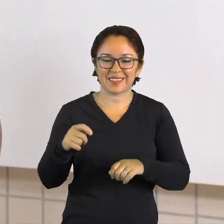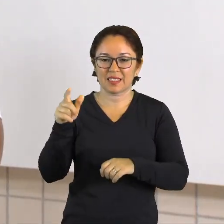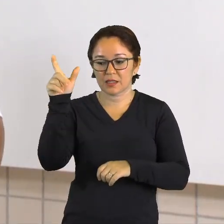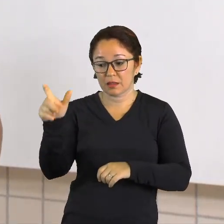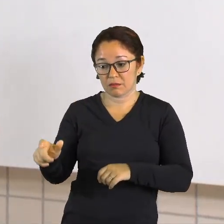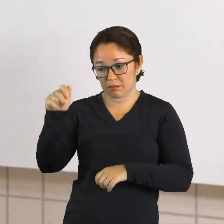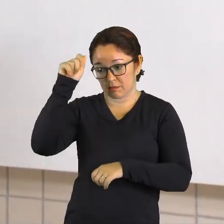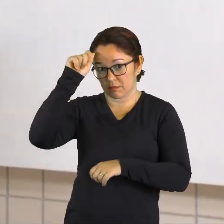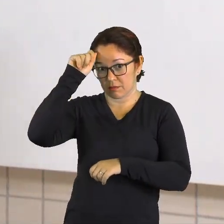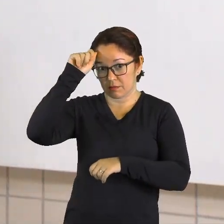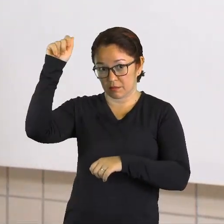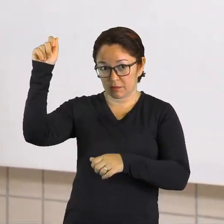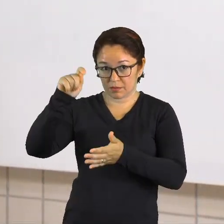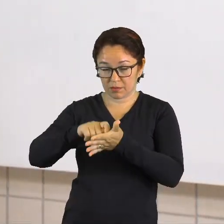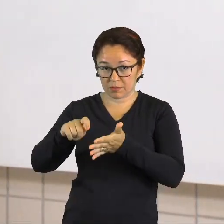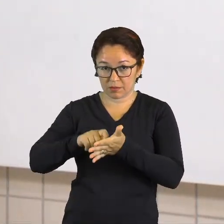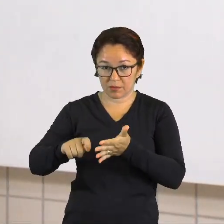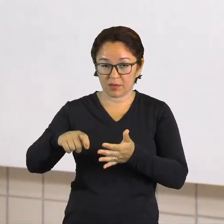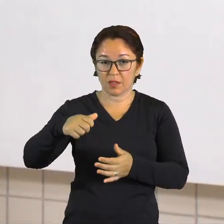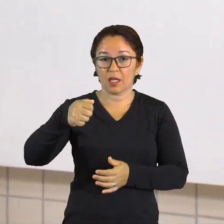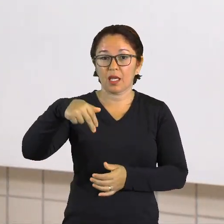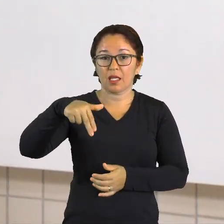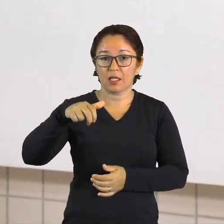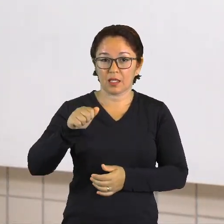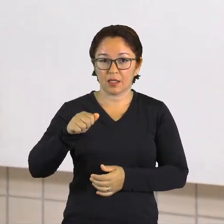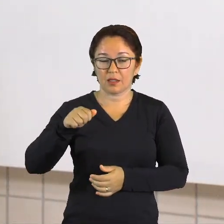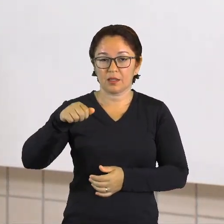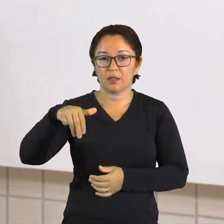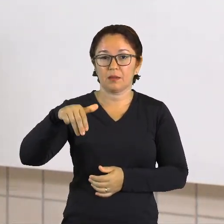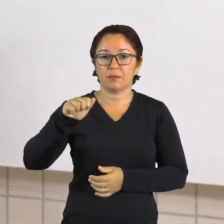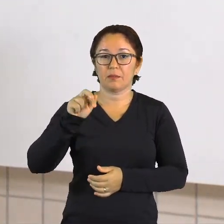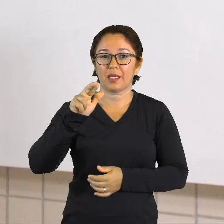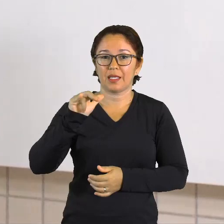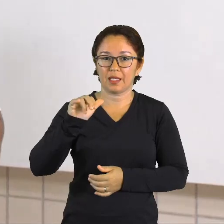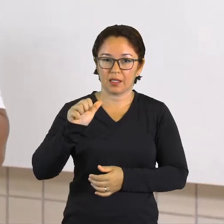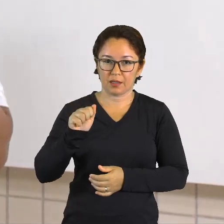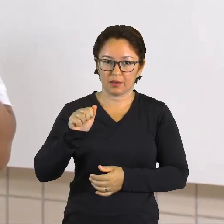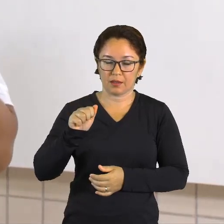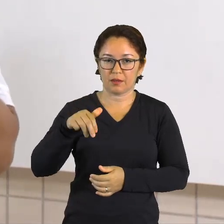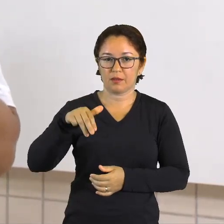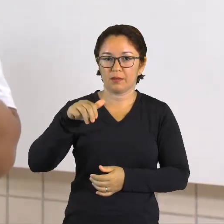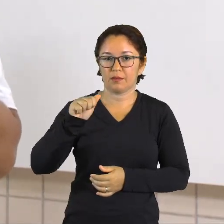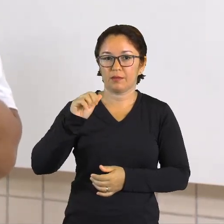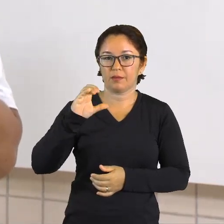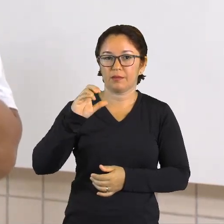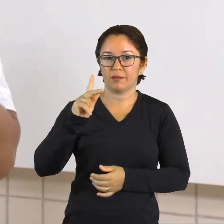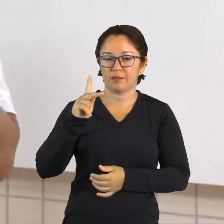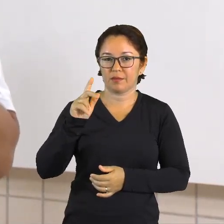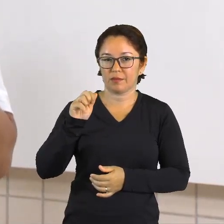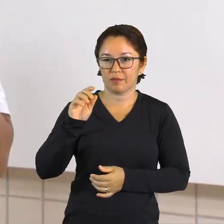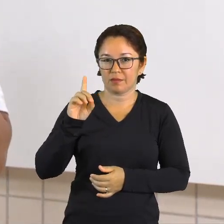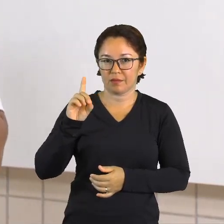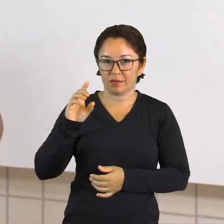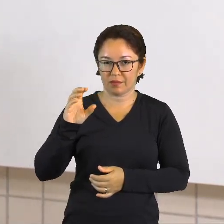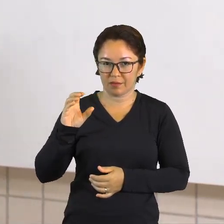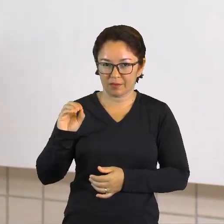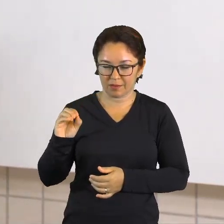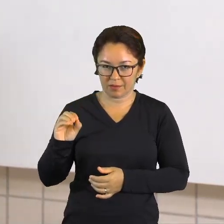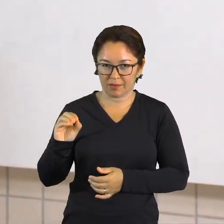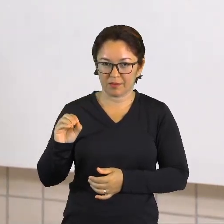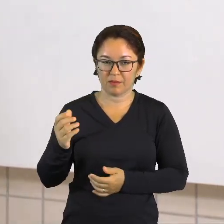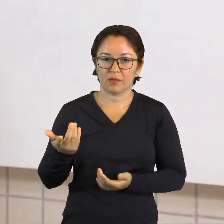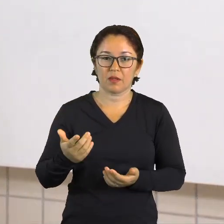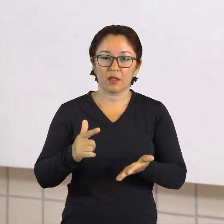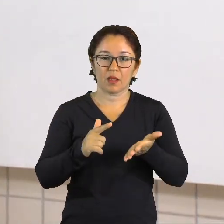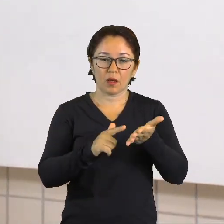Vamos ler um pouquinho sobre esse texto literário? O texto que nós vamos ler é do livro Menina Bonita do